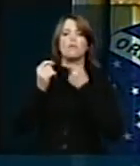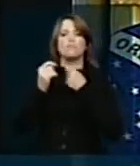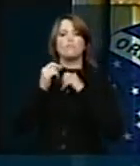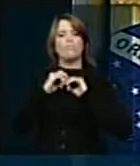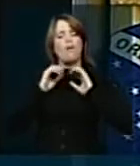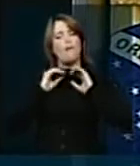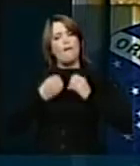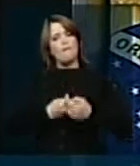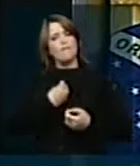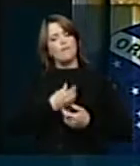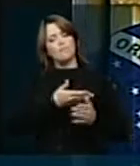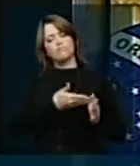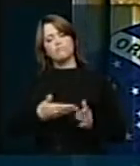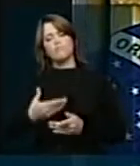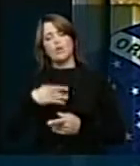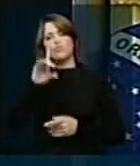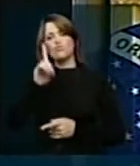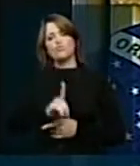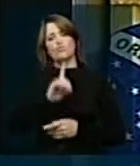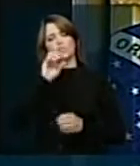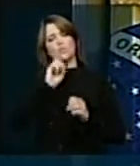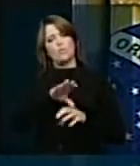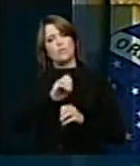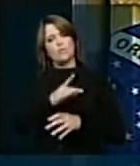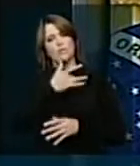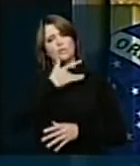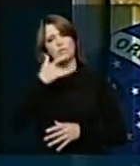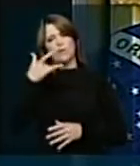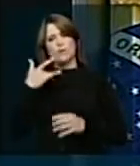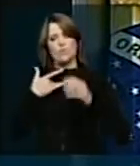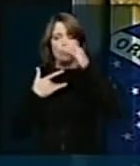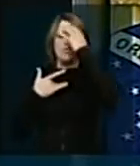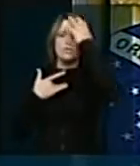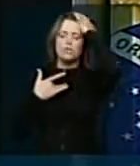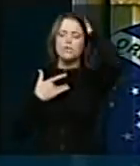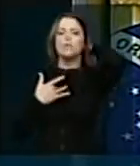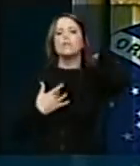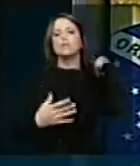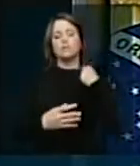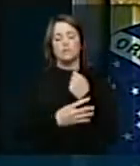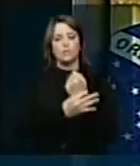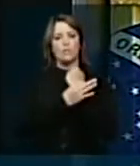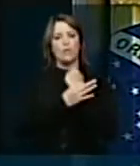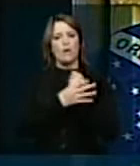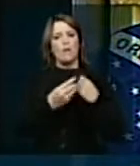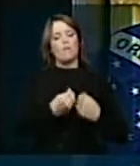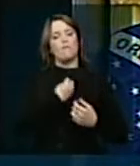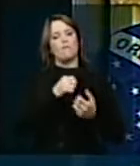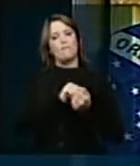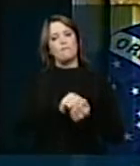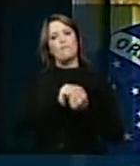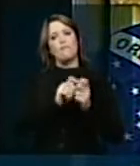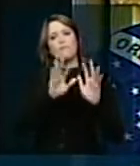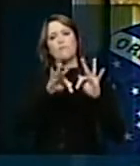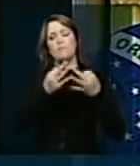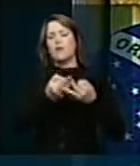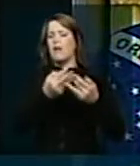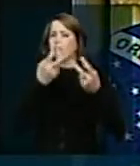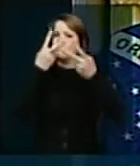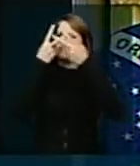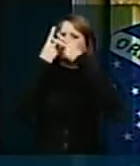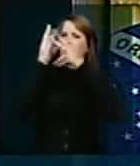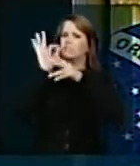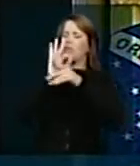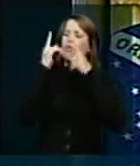vida cotidiana, ao direito à educação, à saúde, à segurança, à vivência familiar sem traumas, à